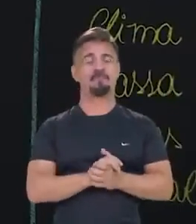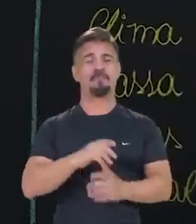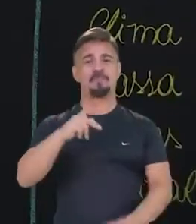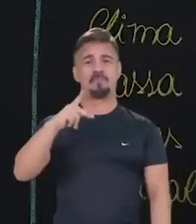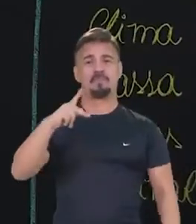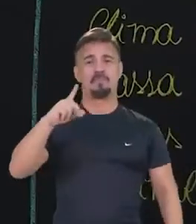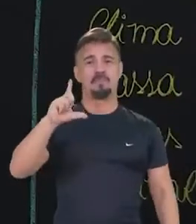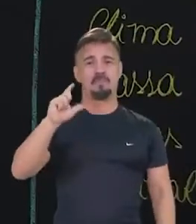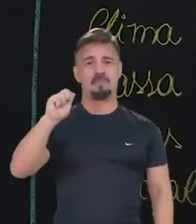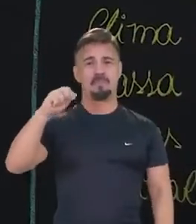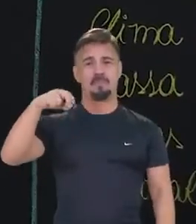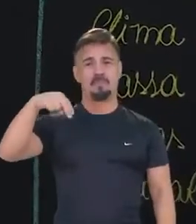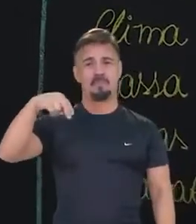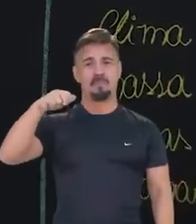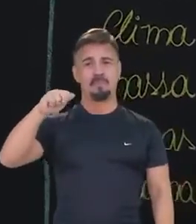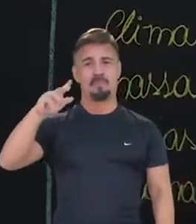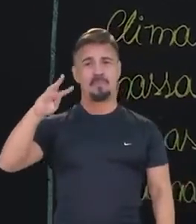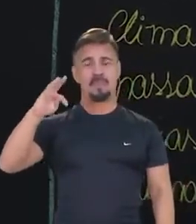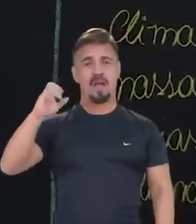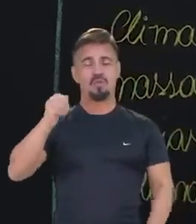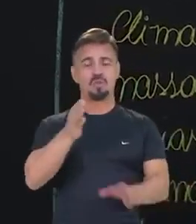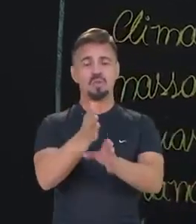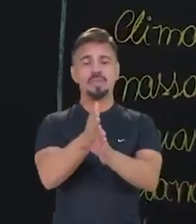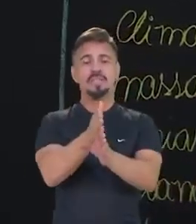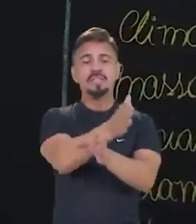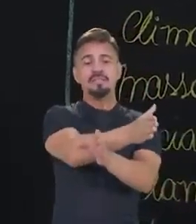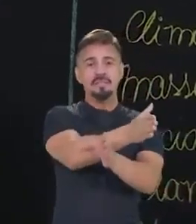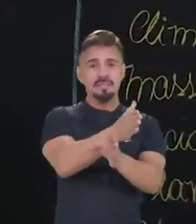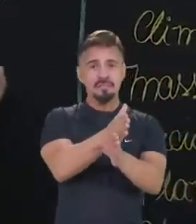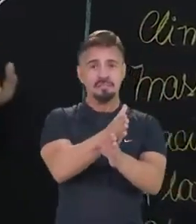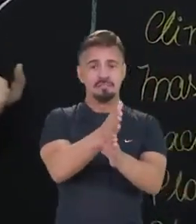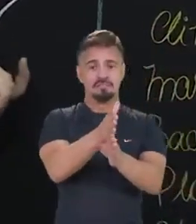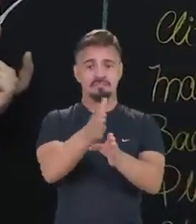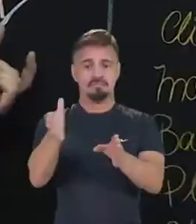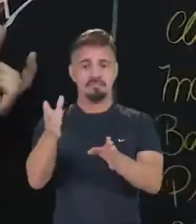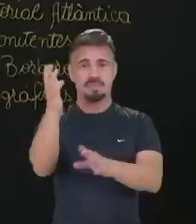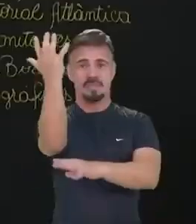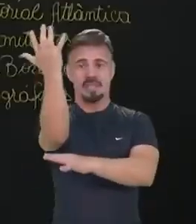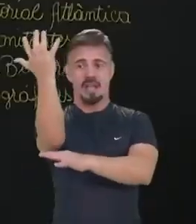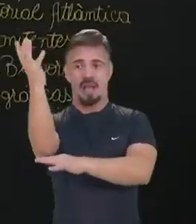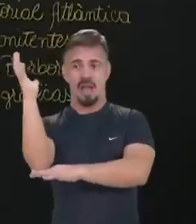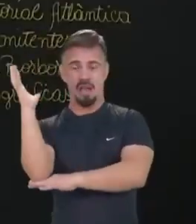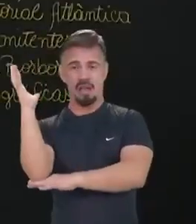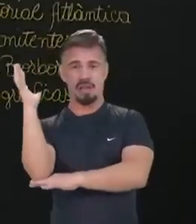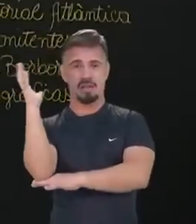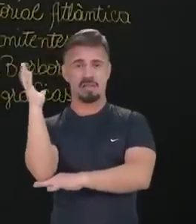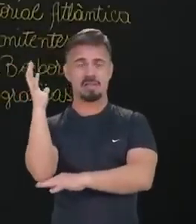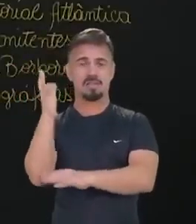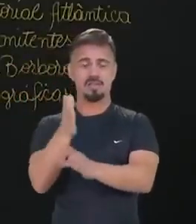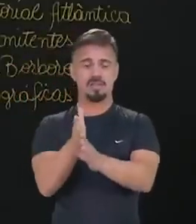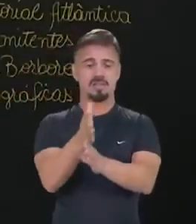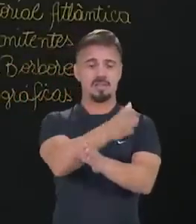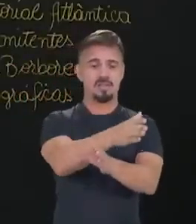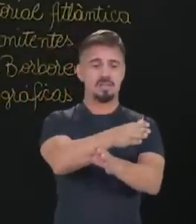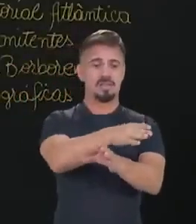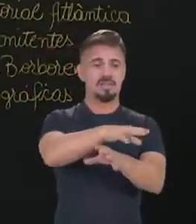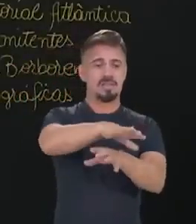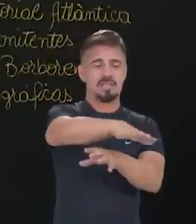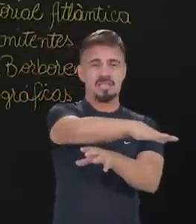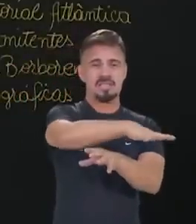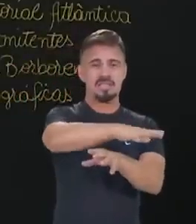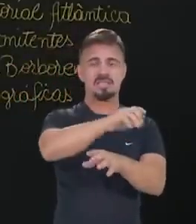Planalto, que divide o sertão da zona da mata. O Planalto da Borborema, também chamado